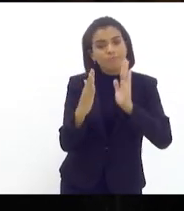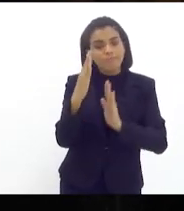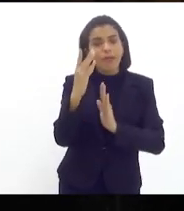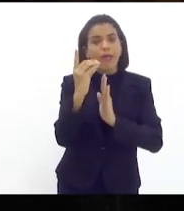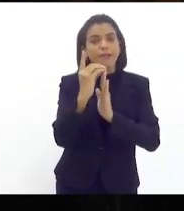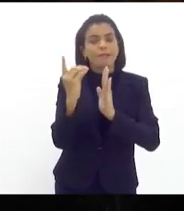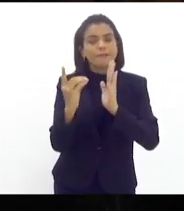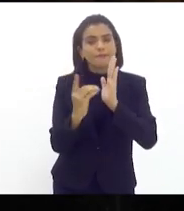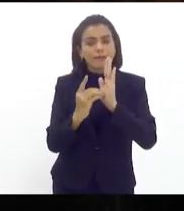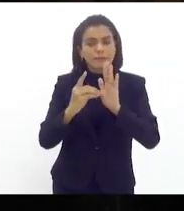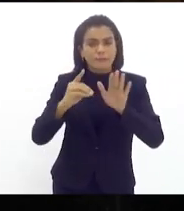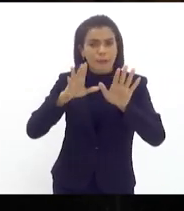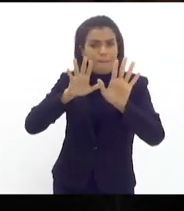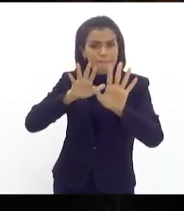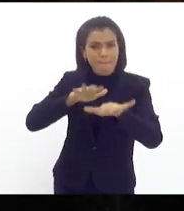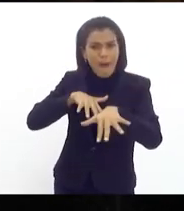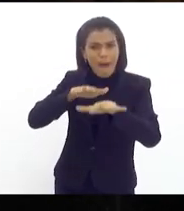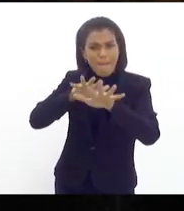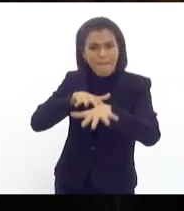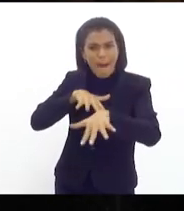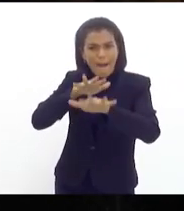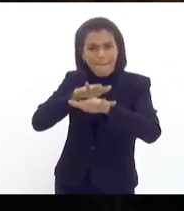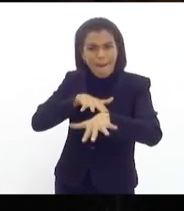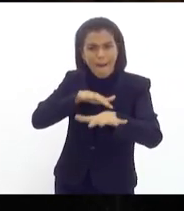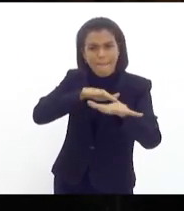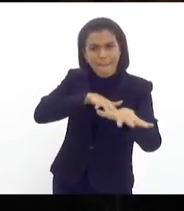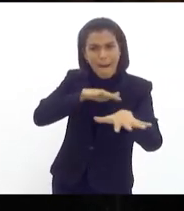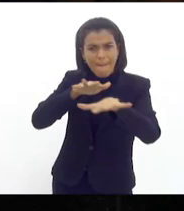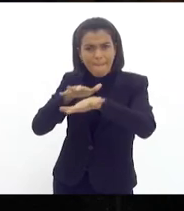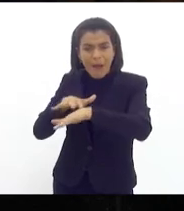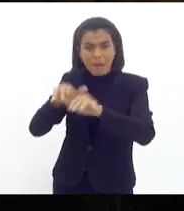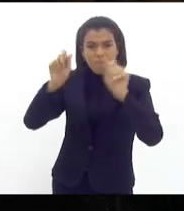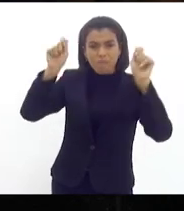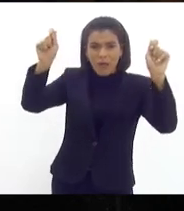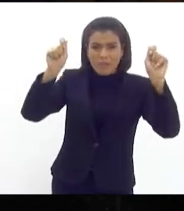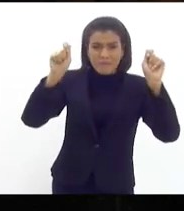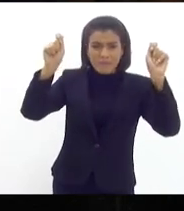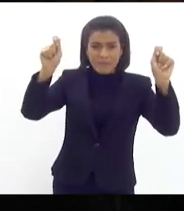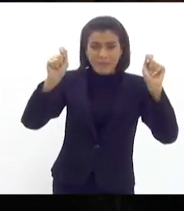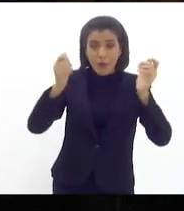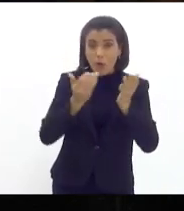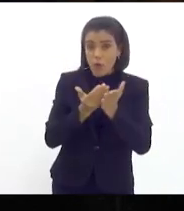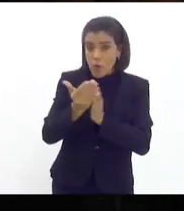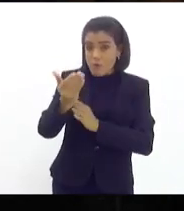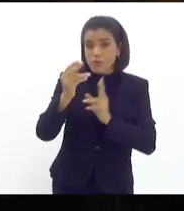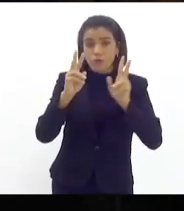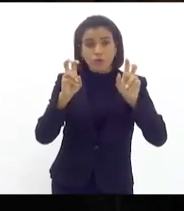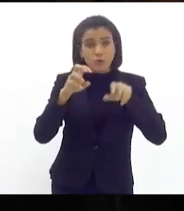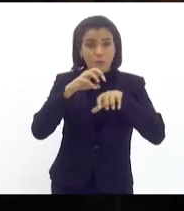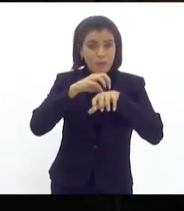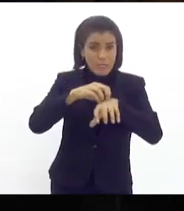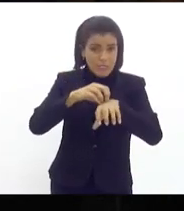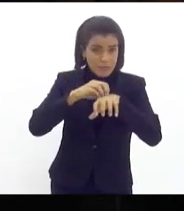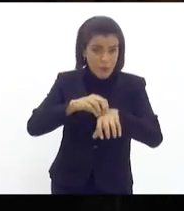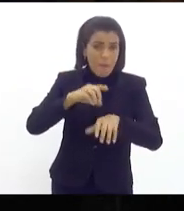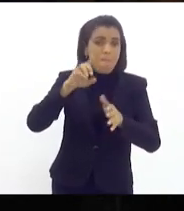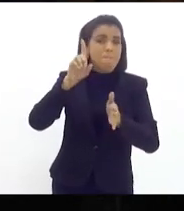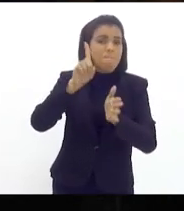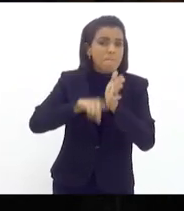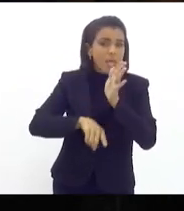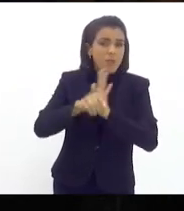das manifestações de rua que começaram com a questão do transporte de menos